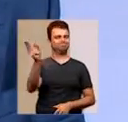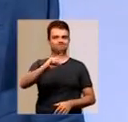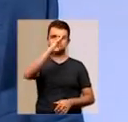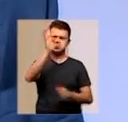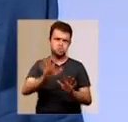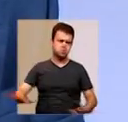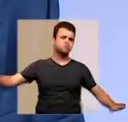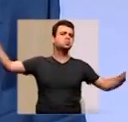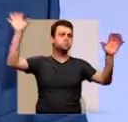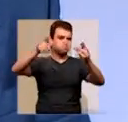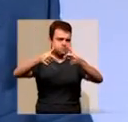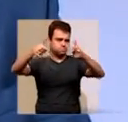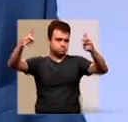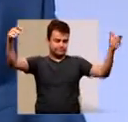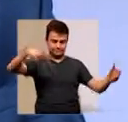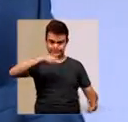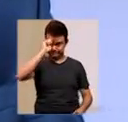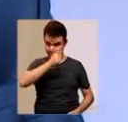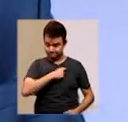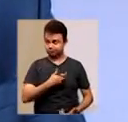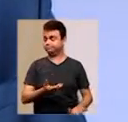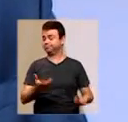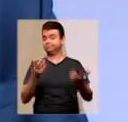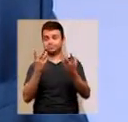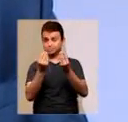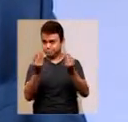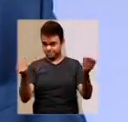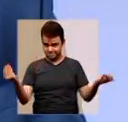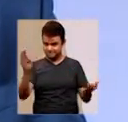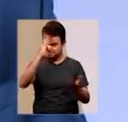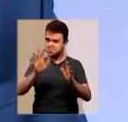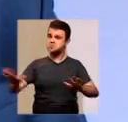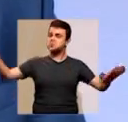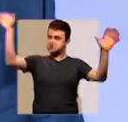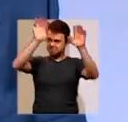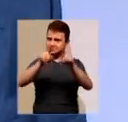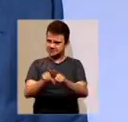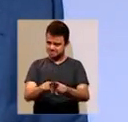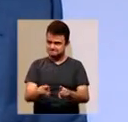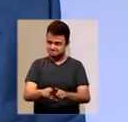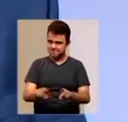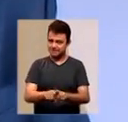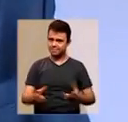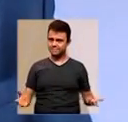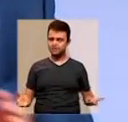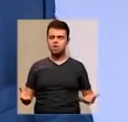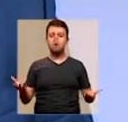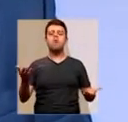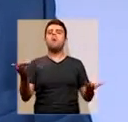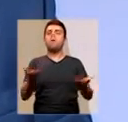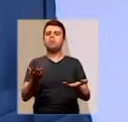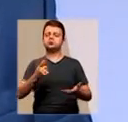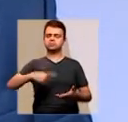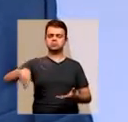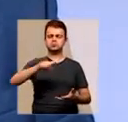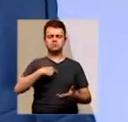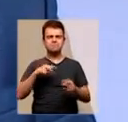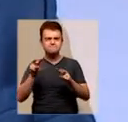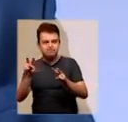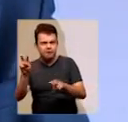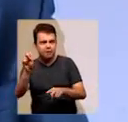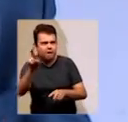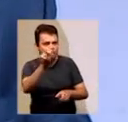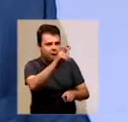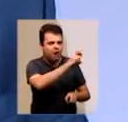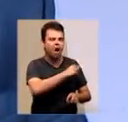tendência no Brasil. Em Rio Preto, nem se diga, mas no Brasil. Hoje, não há dúvida nenhuma para